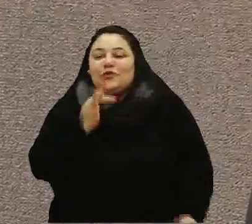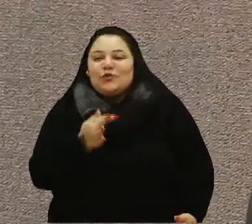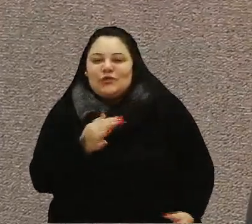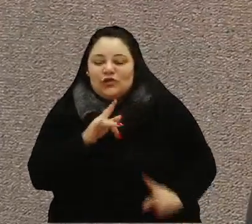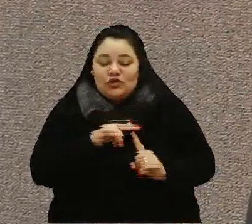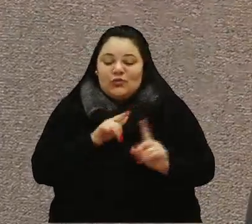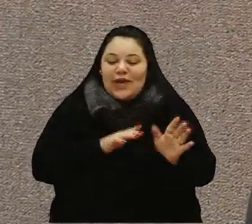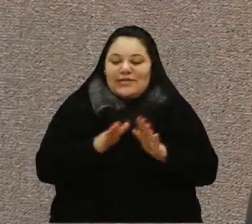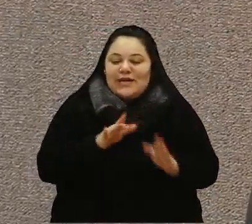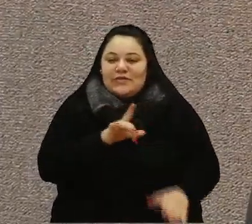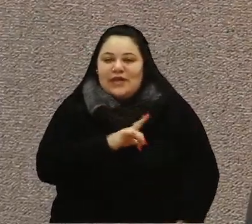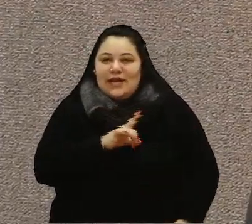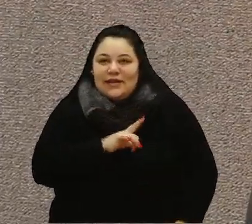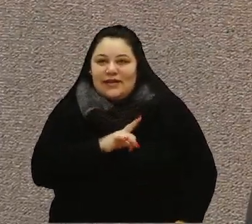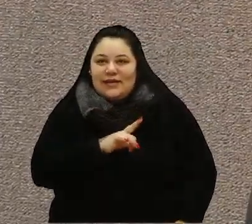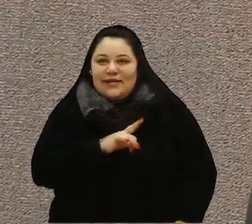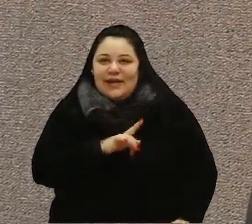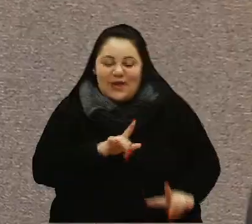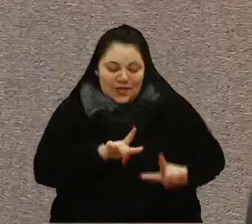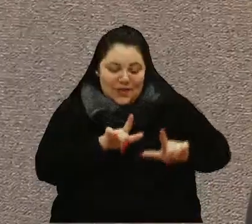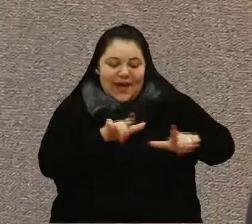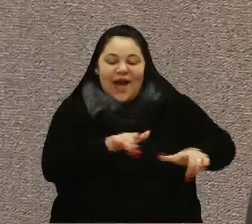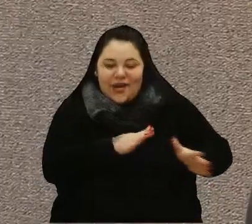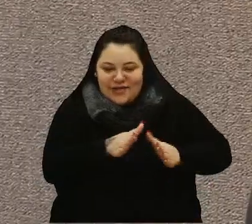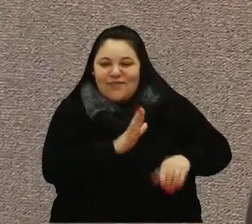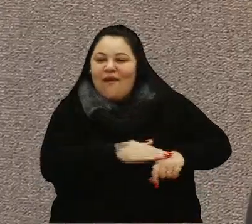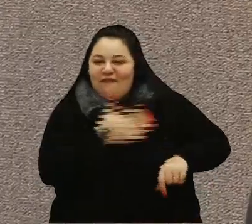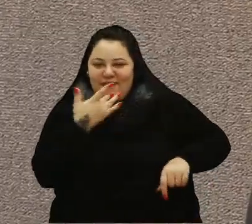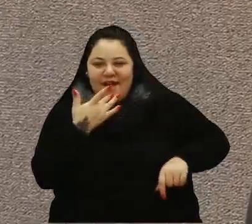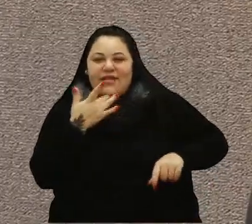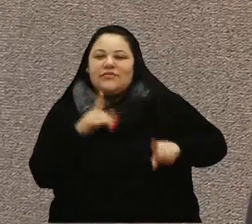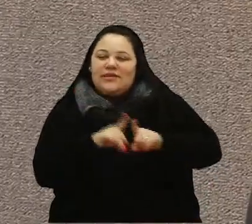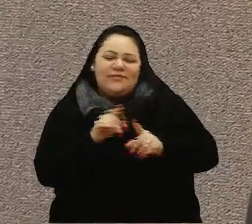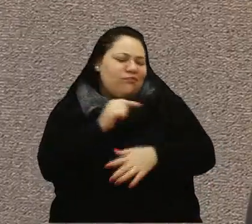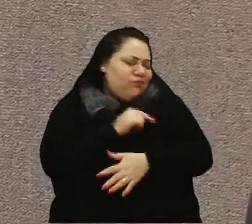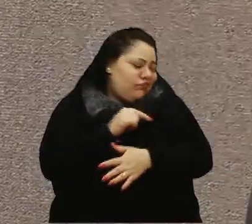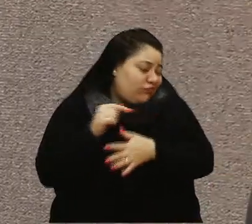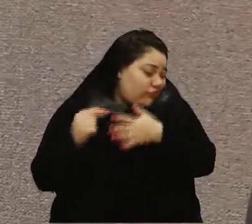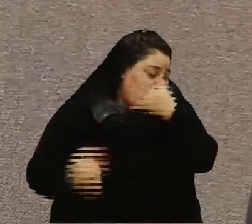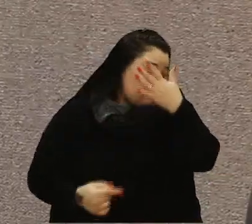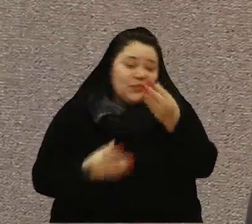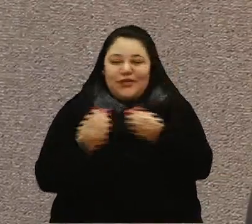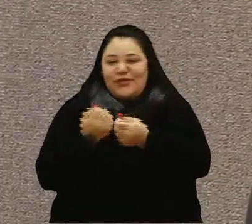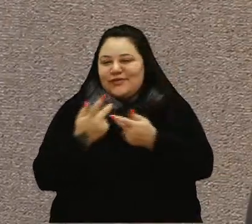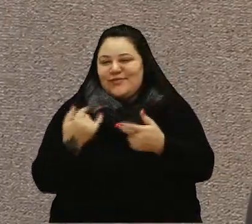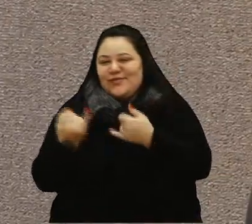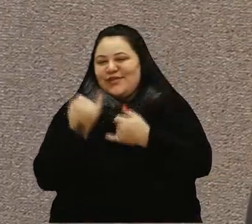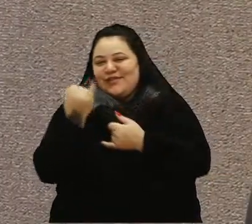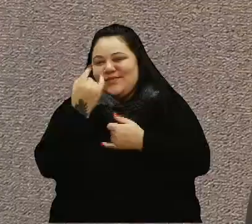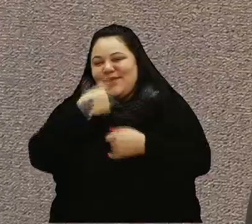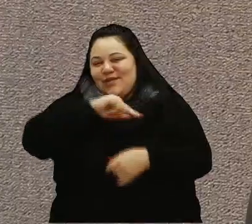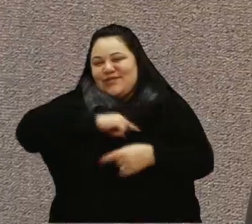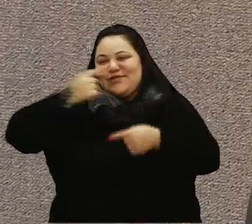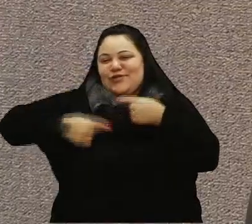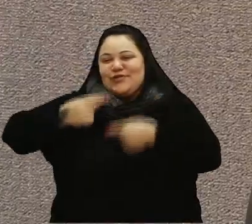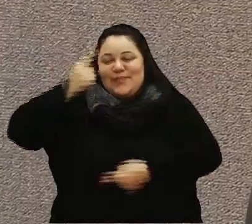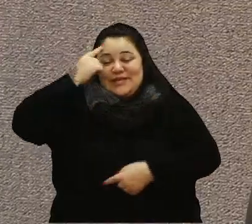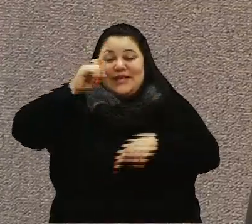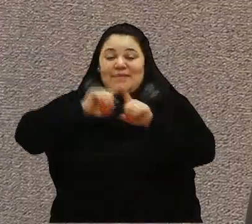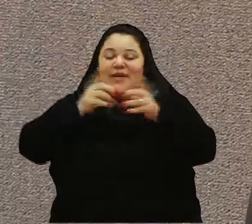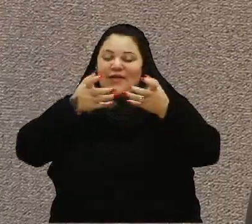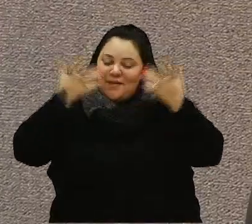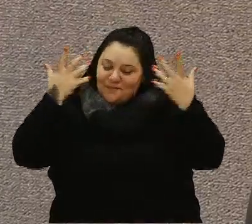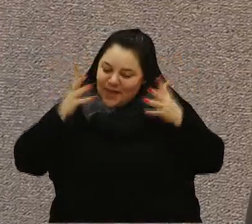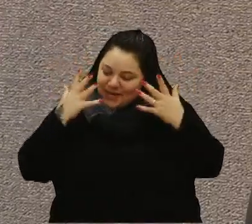de acesso tem, será que é um lugar de acesso facilitado? Enfim, tem tantas coisas importantes para a gente pensar, e eu queria parabenizar. Eu